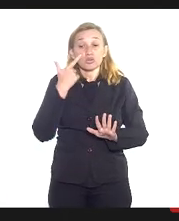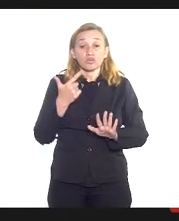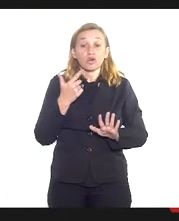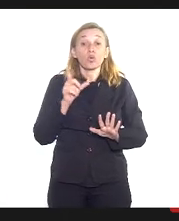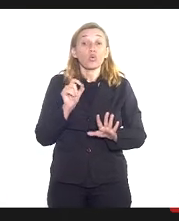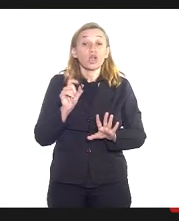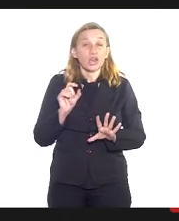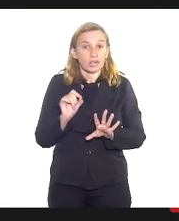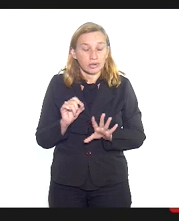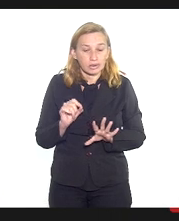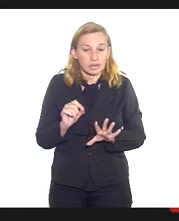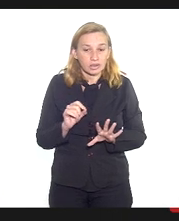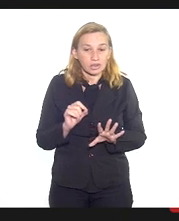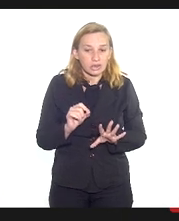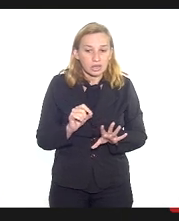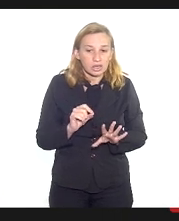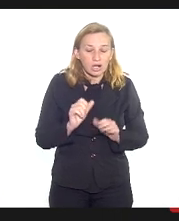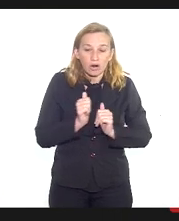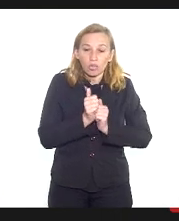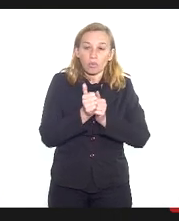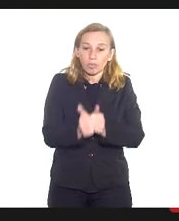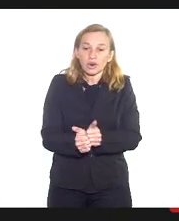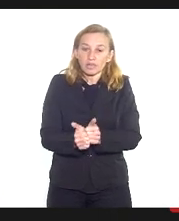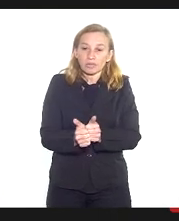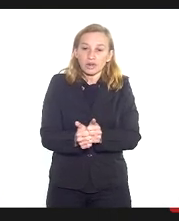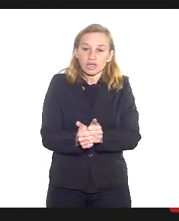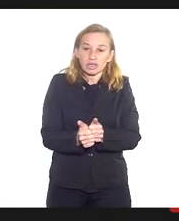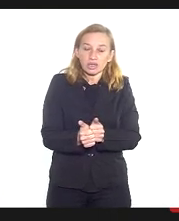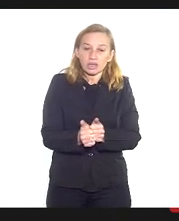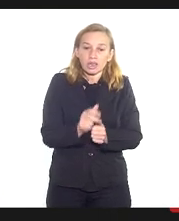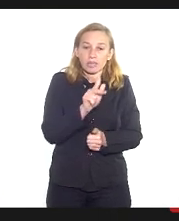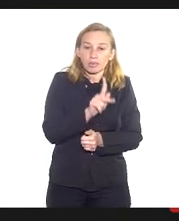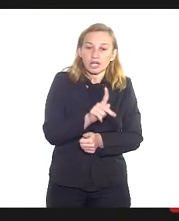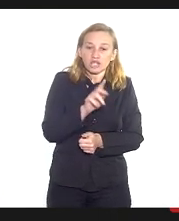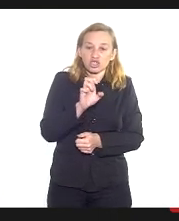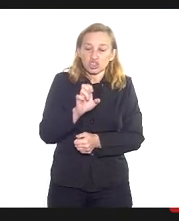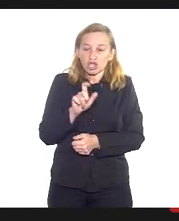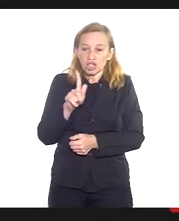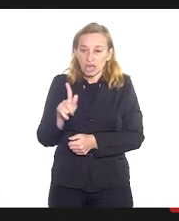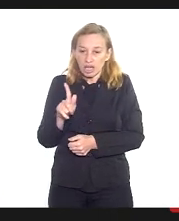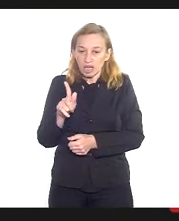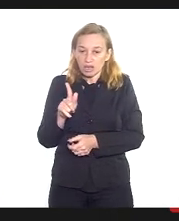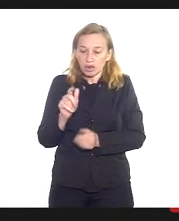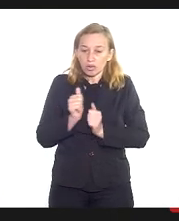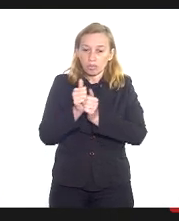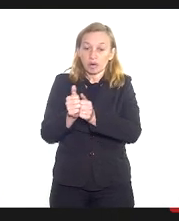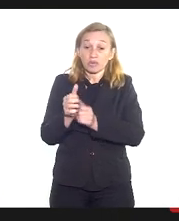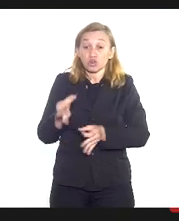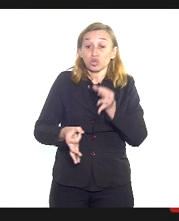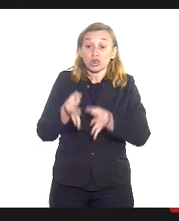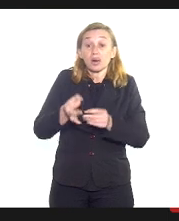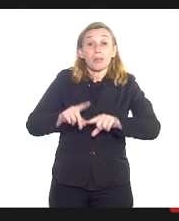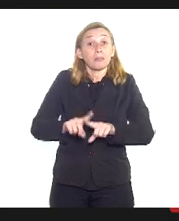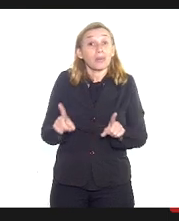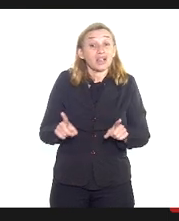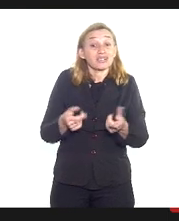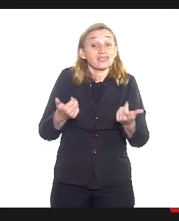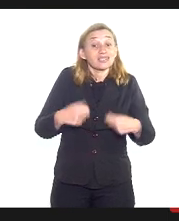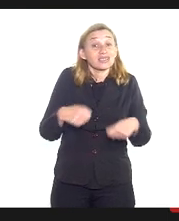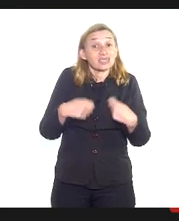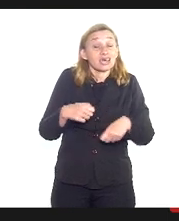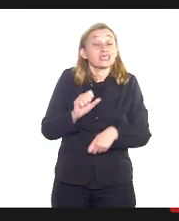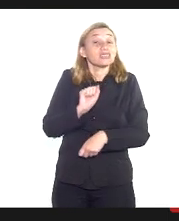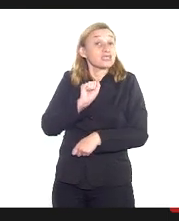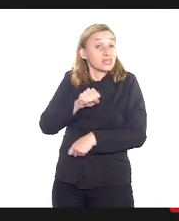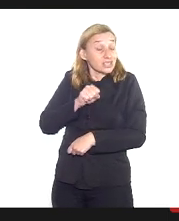verifica que deva ser feito um acompanhamento, a PGE tem feito um acompanhamento jurídico da questão, mas há necessidade, sim,